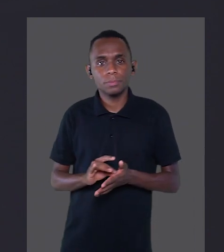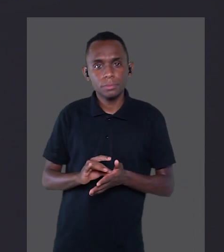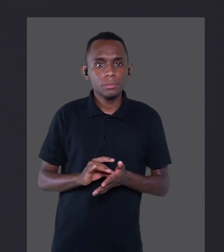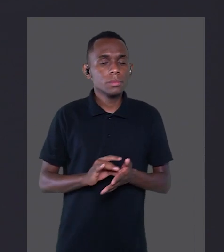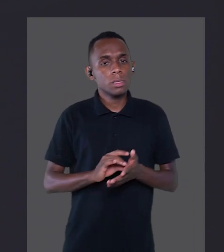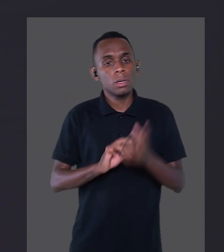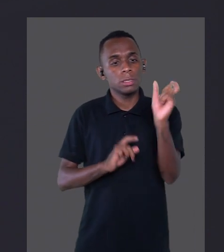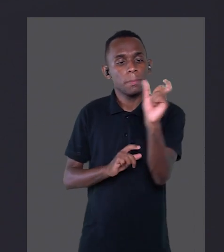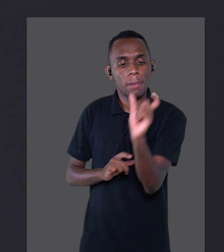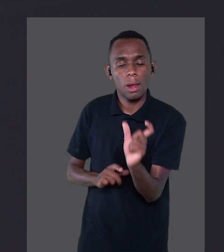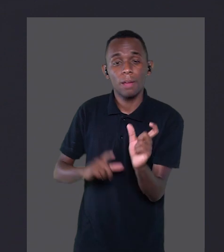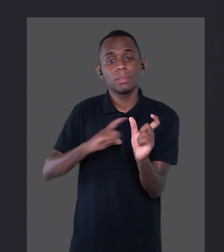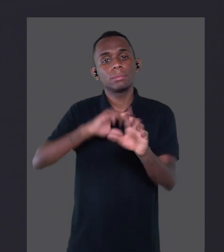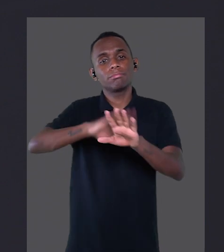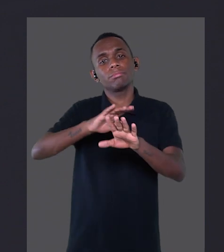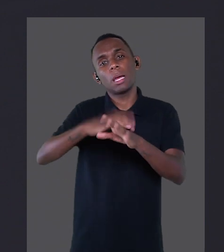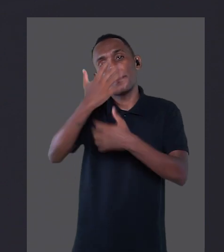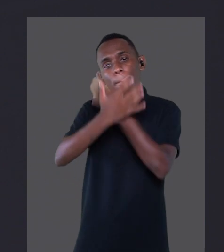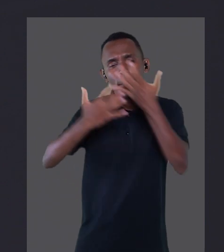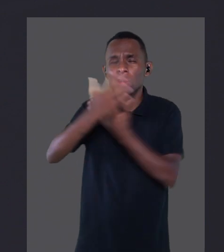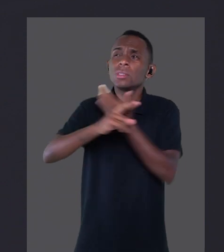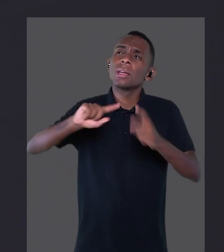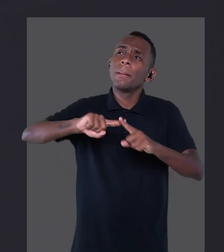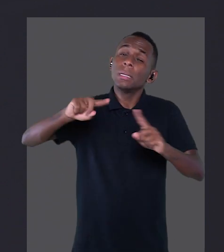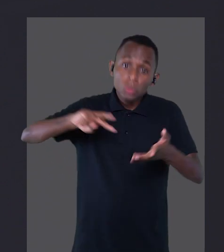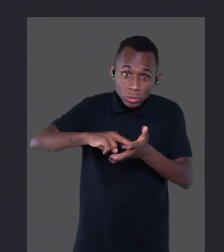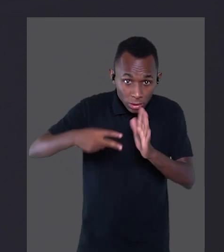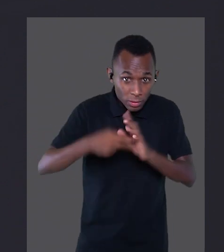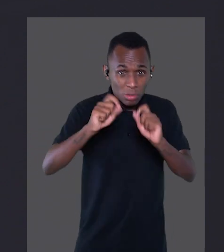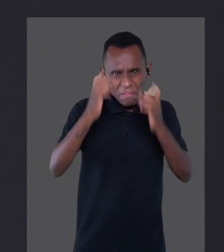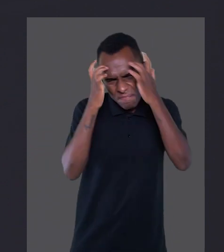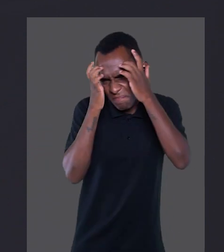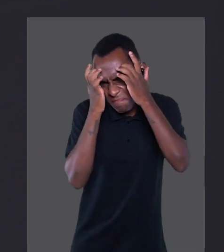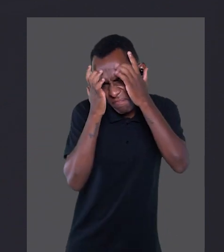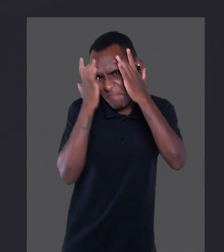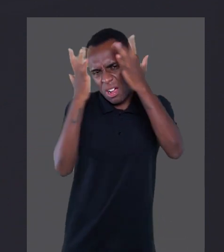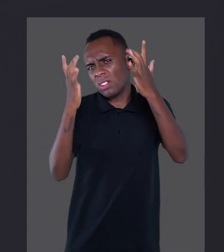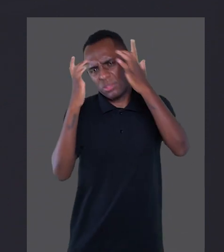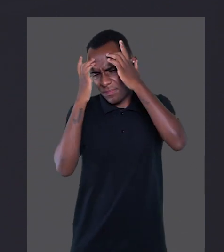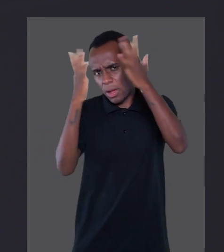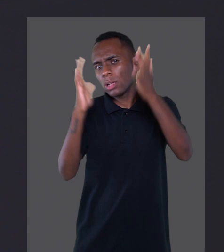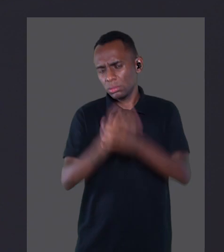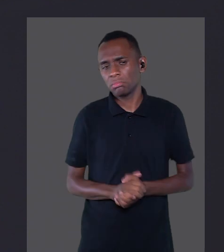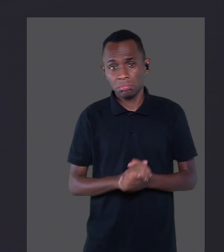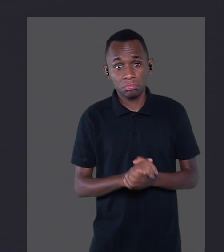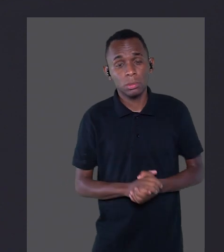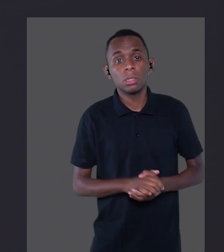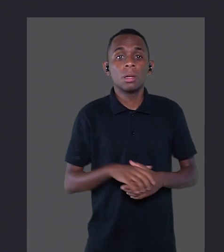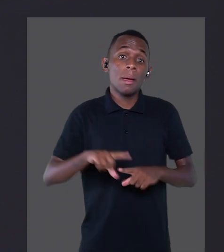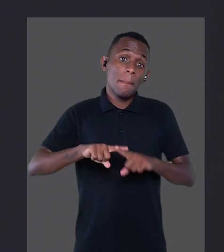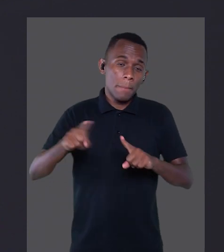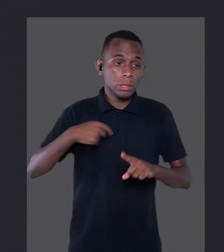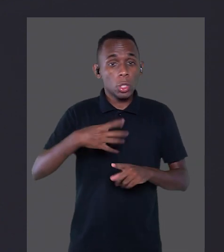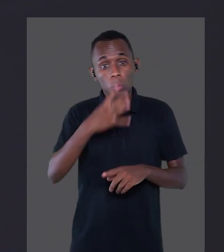o que as palavras têm de mais musical, e às vezes musical no sentido mais fácil e fluente mesmo. Embora seja